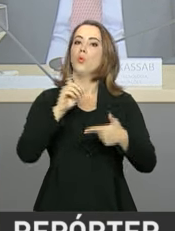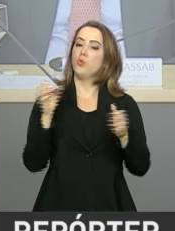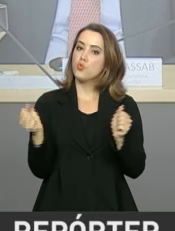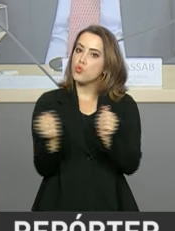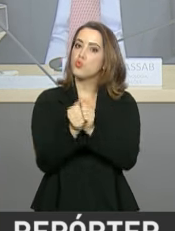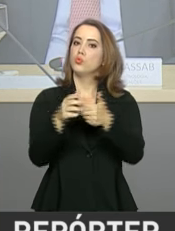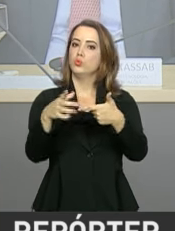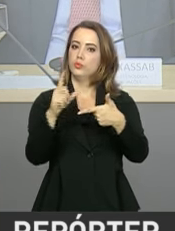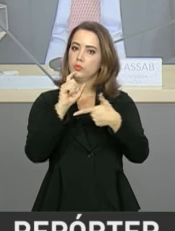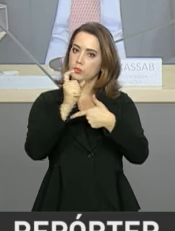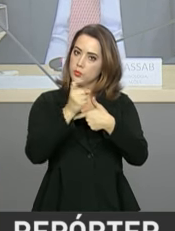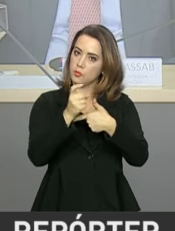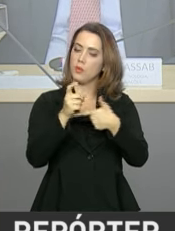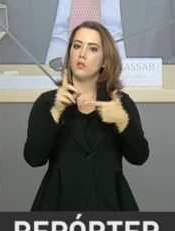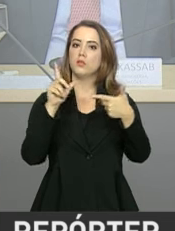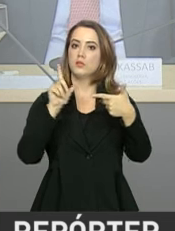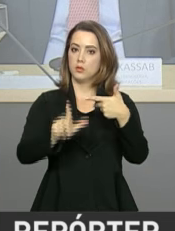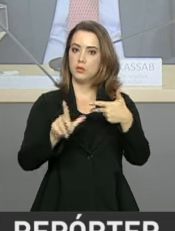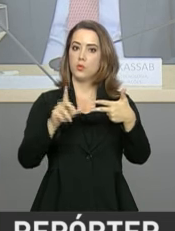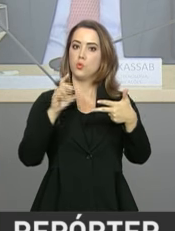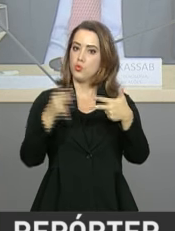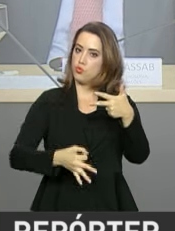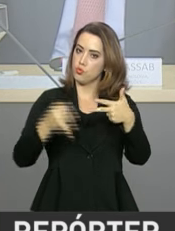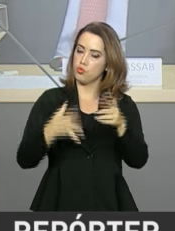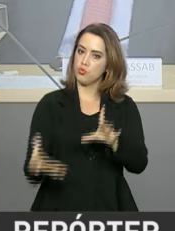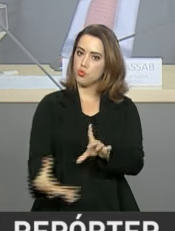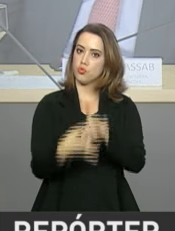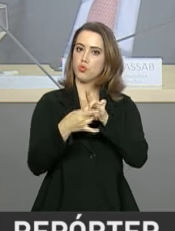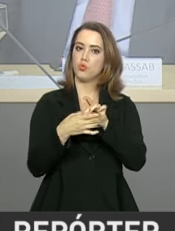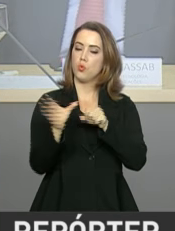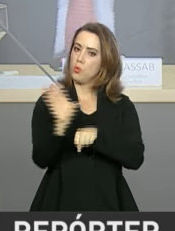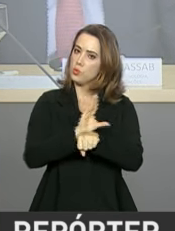temos portanto de nesse momento de reconstitucionalização